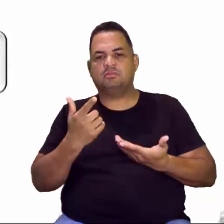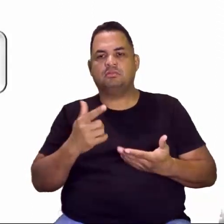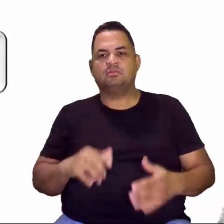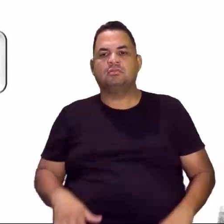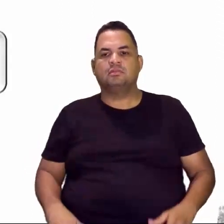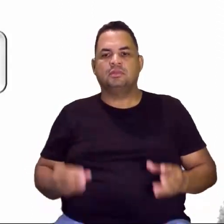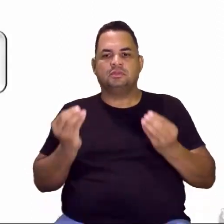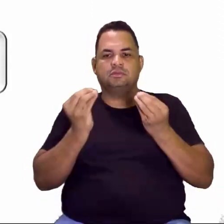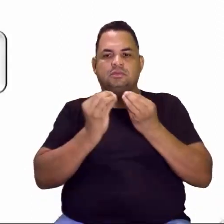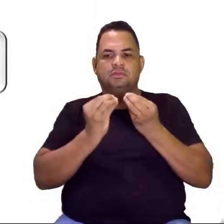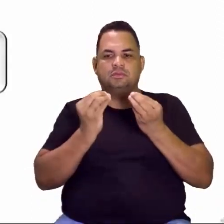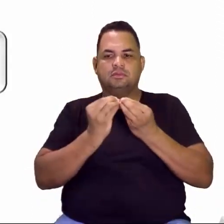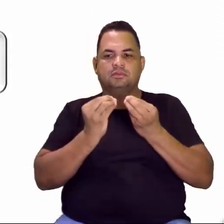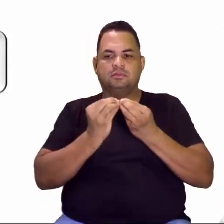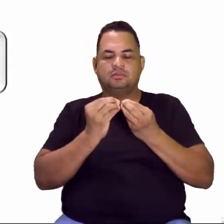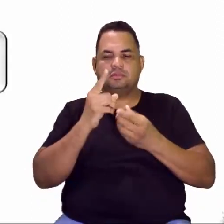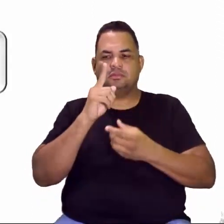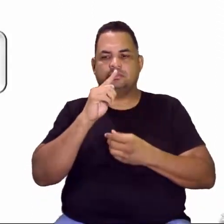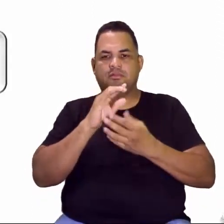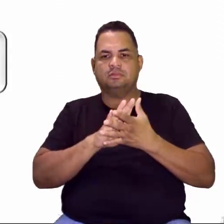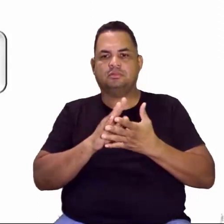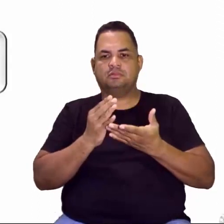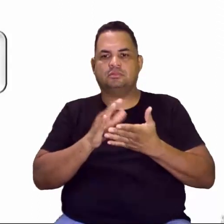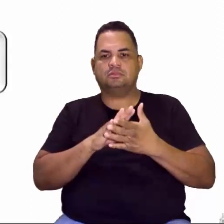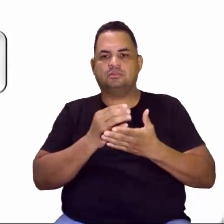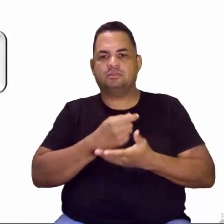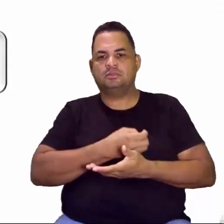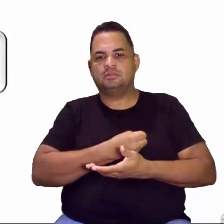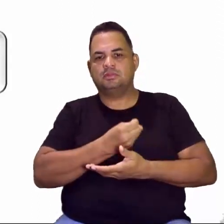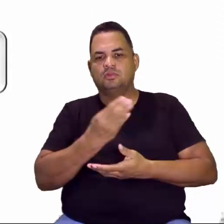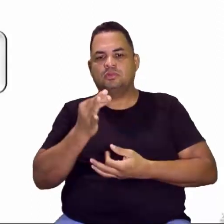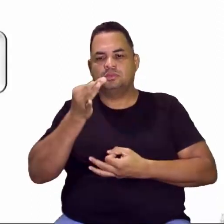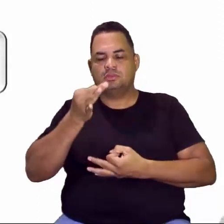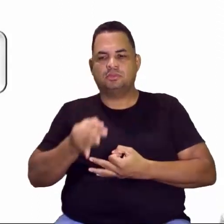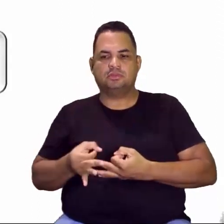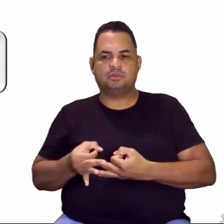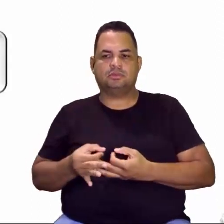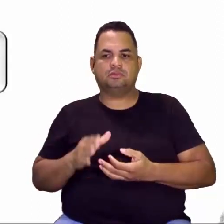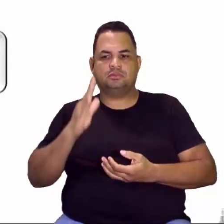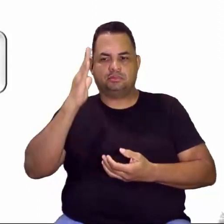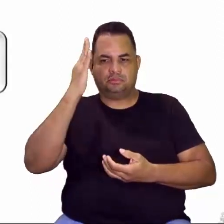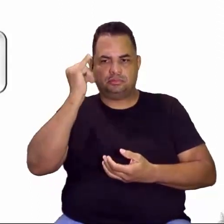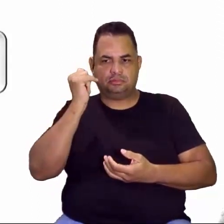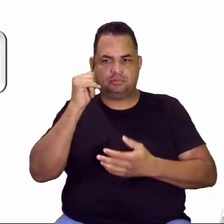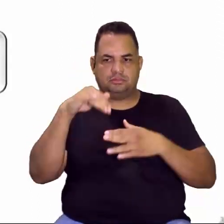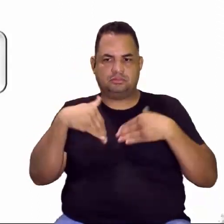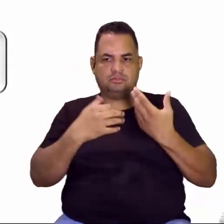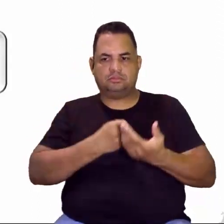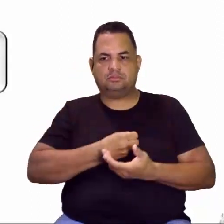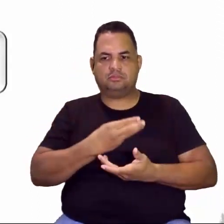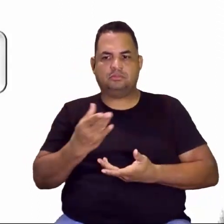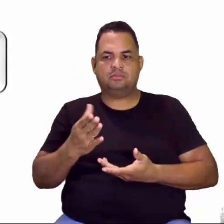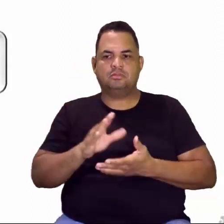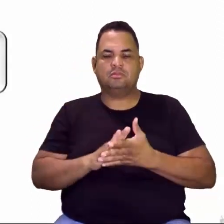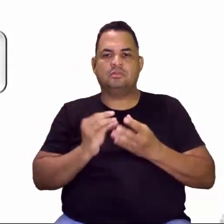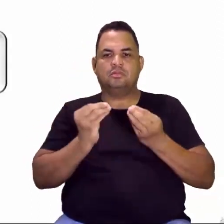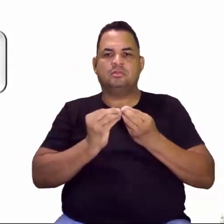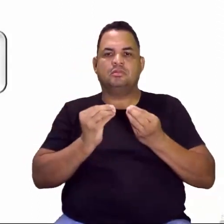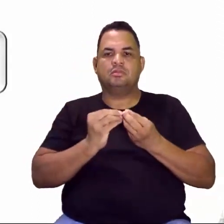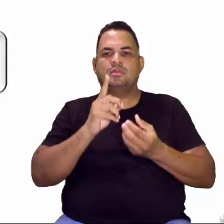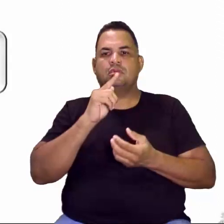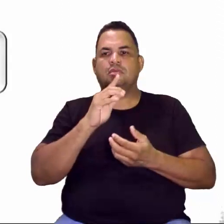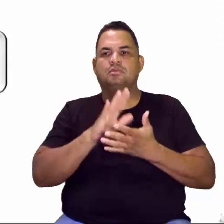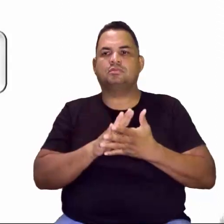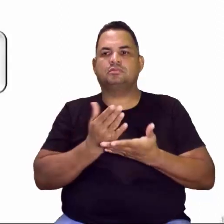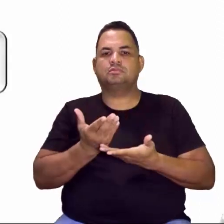temos moléculas de água em proporções definidas, ou seja, a gente sabe a quantidade de moléculas de